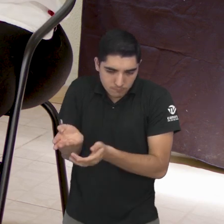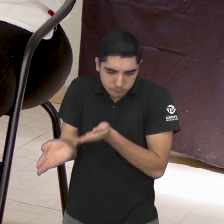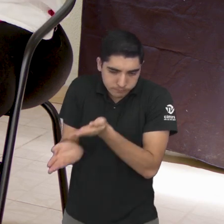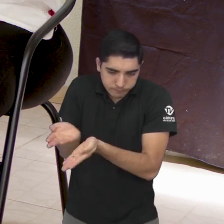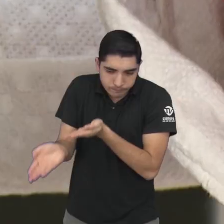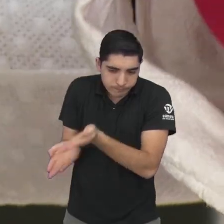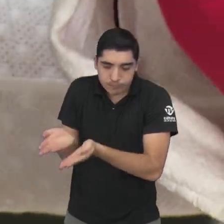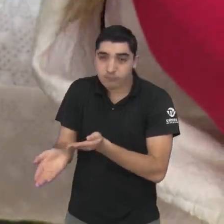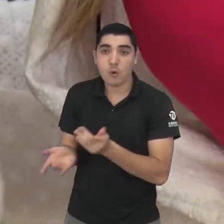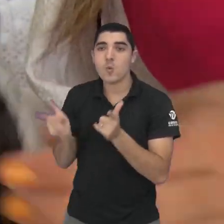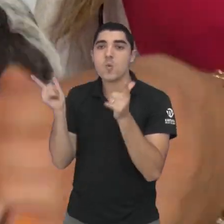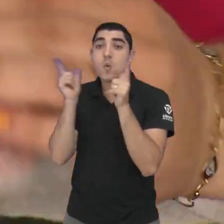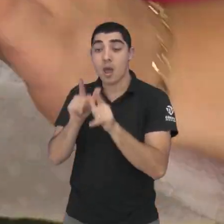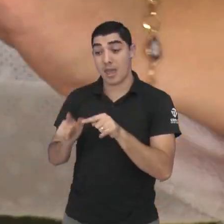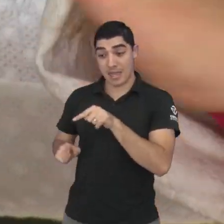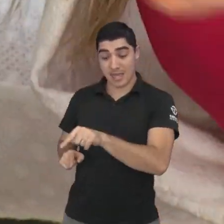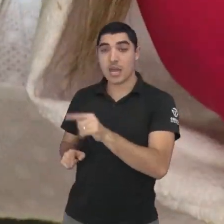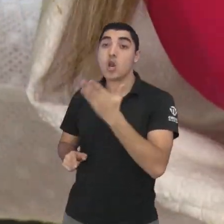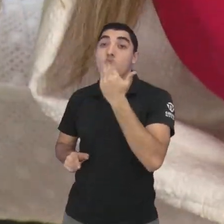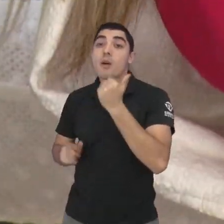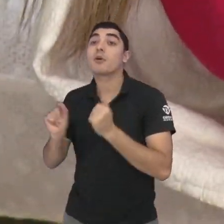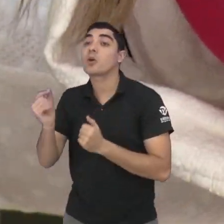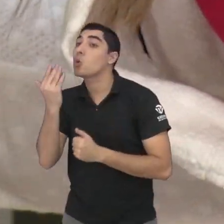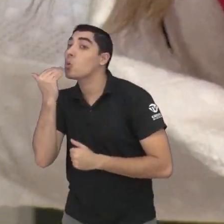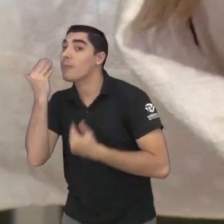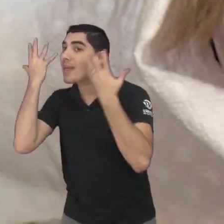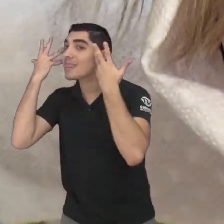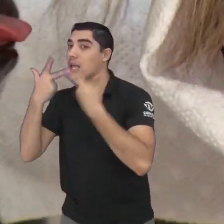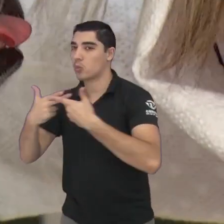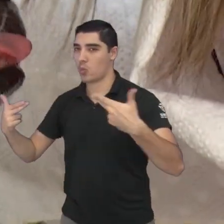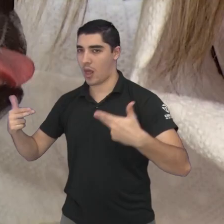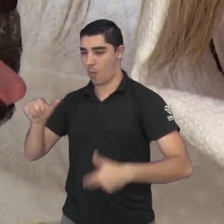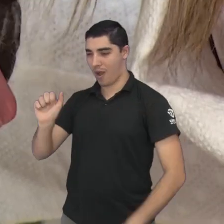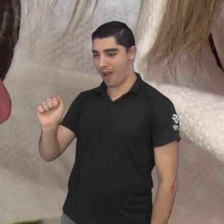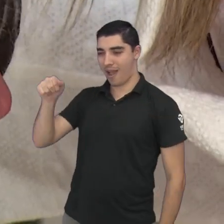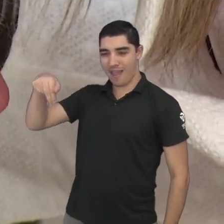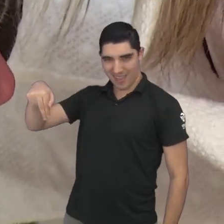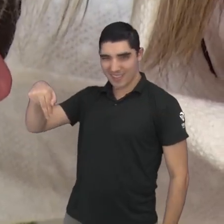enfim. Como ele come AN, ele